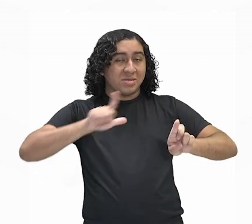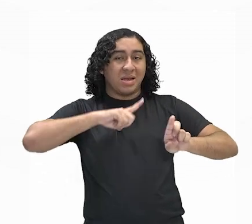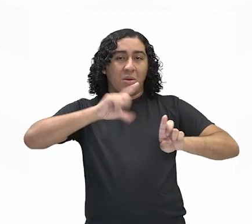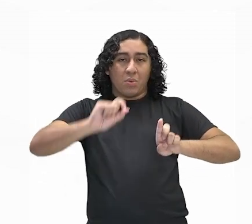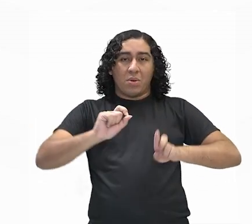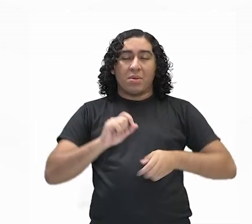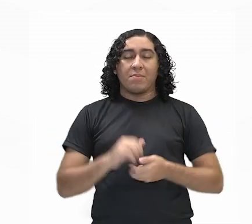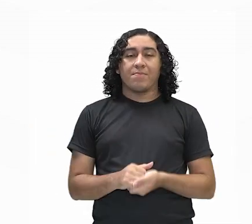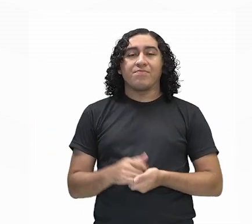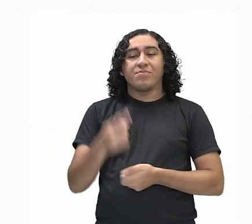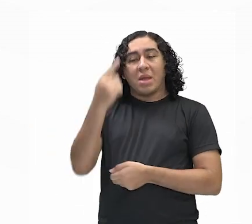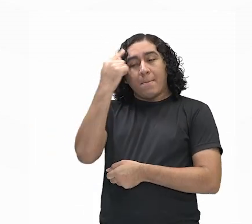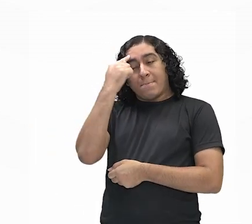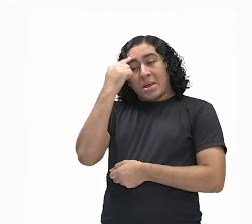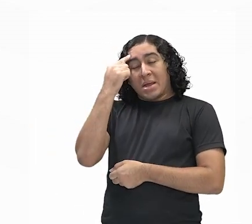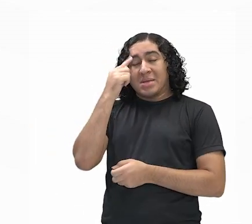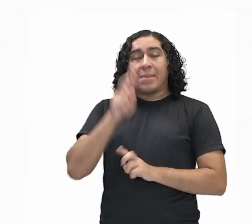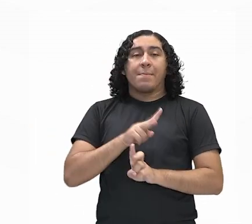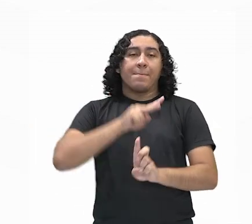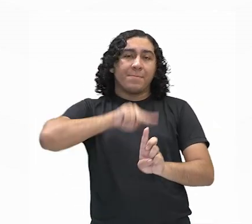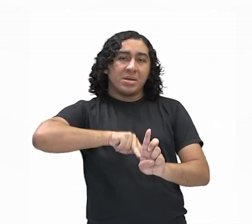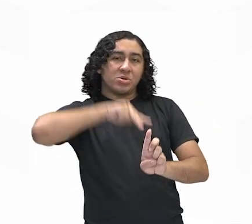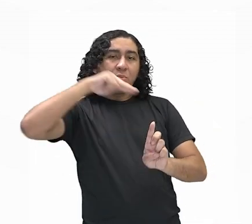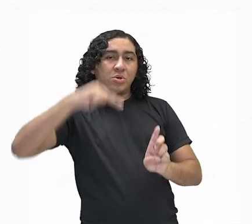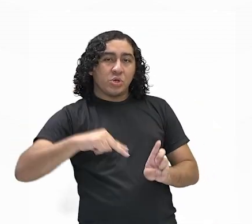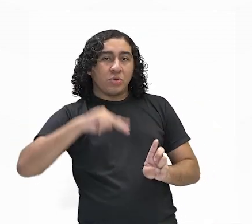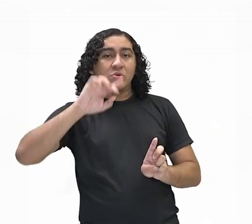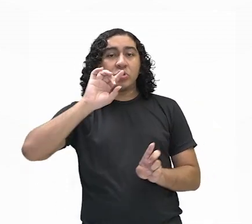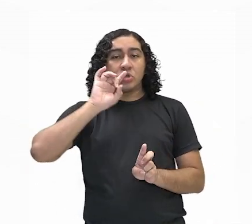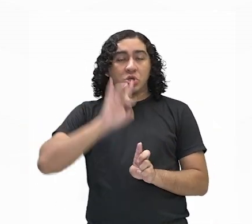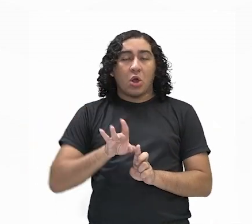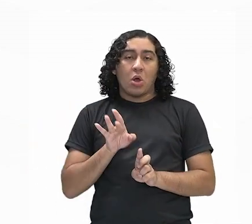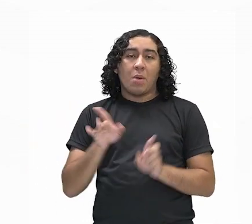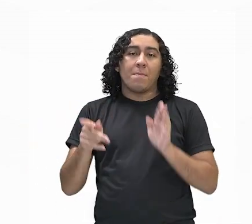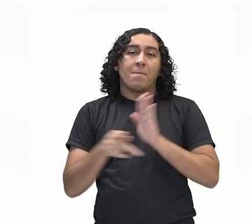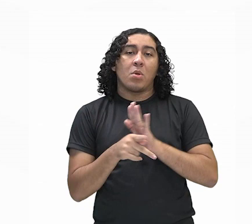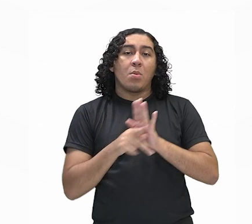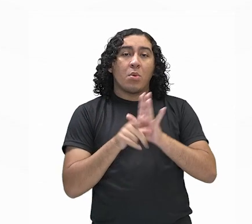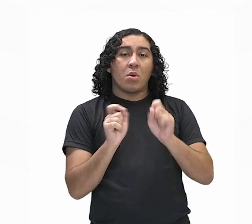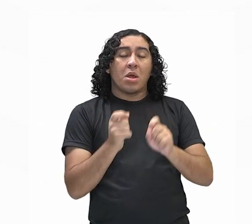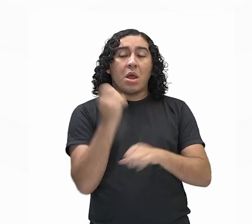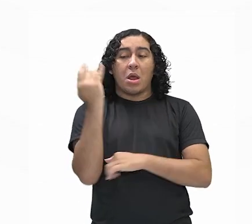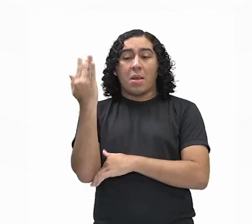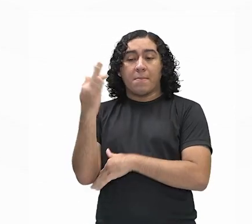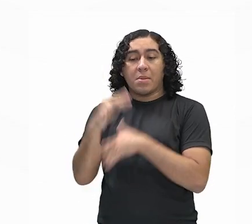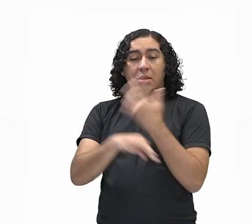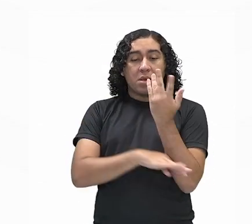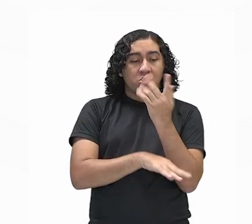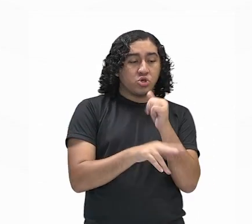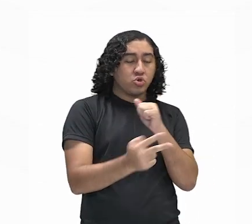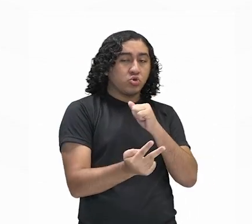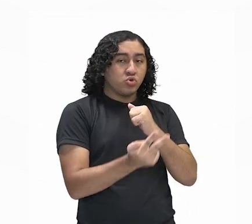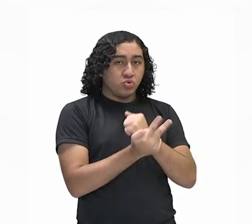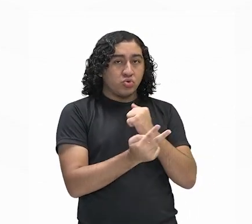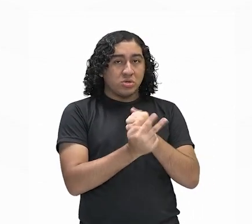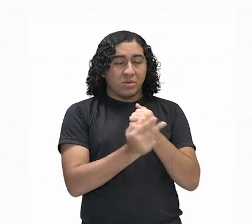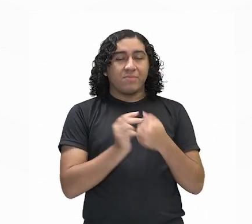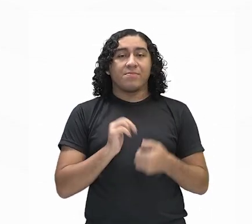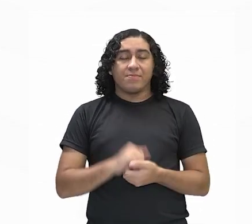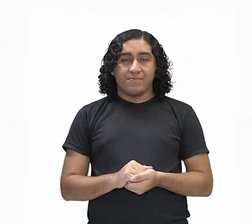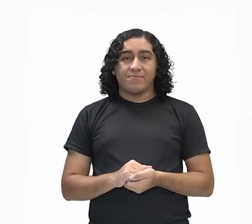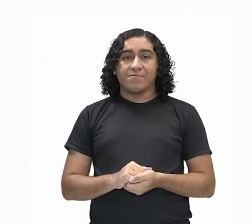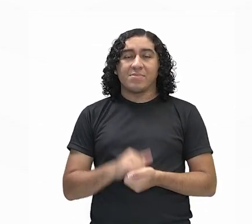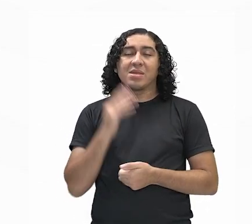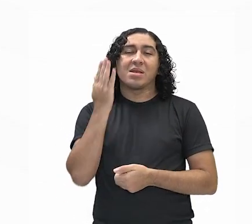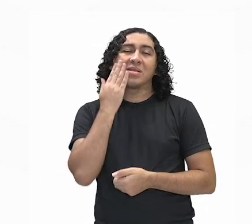mais voltada, na realidade, à preservação ambiental, tá bom? Saiu da Conferência de